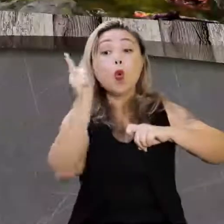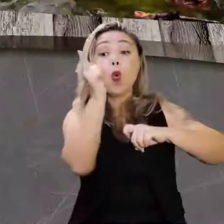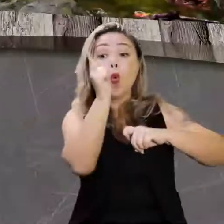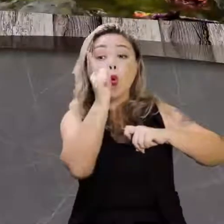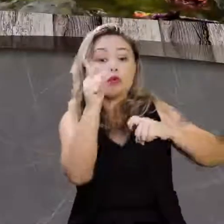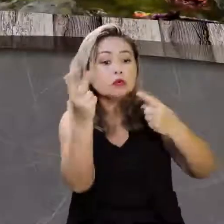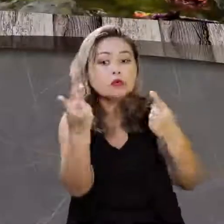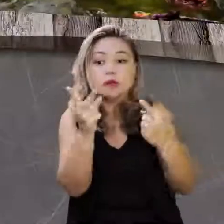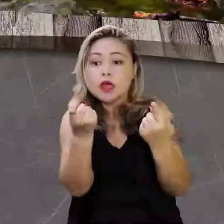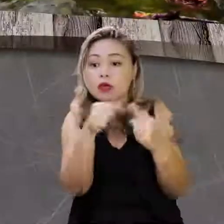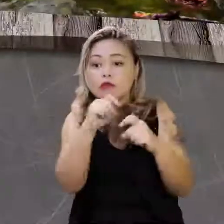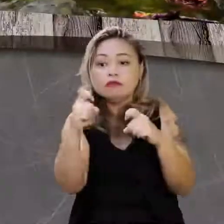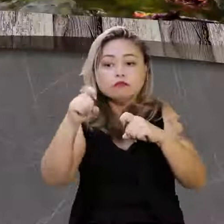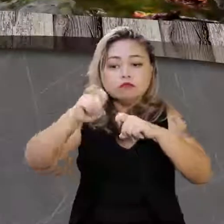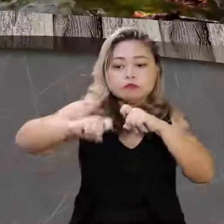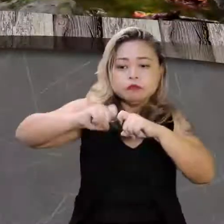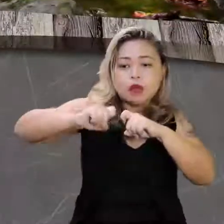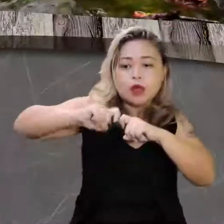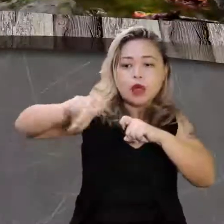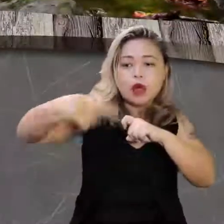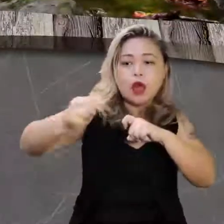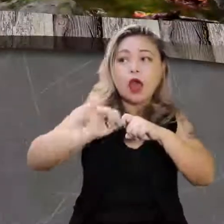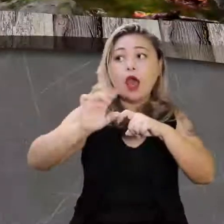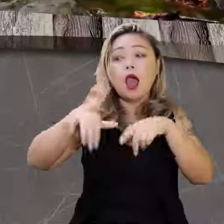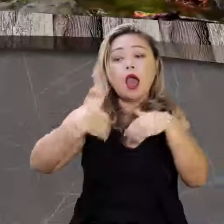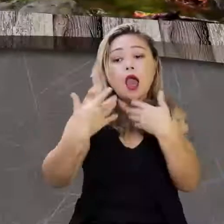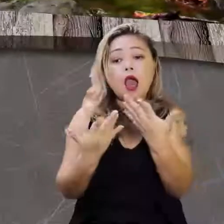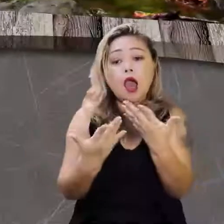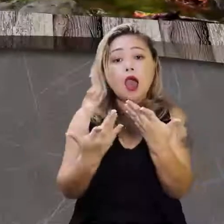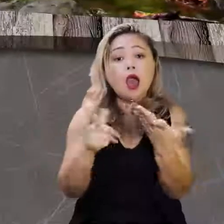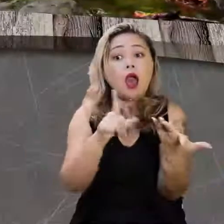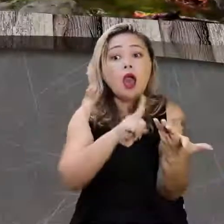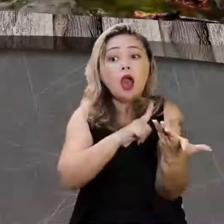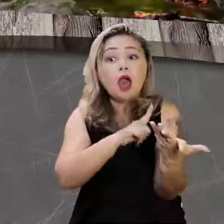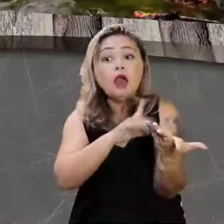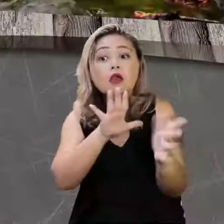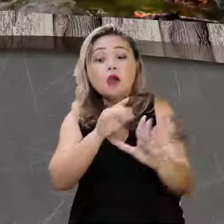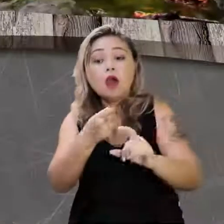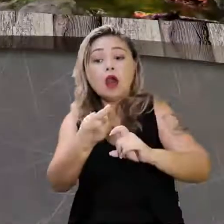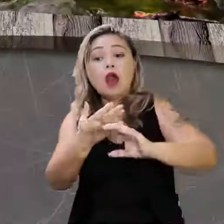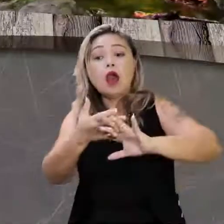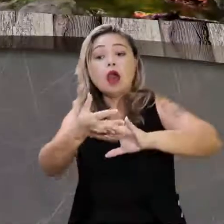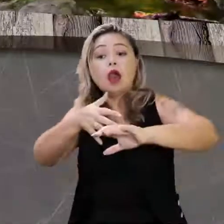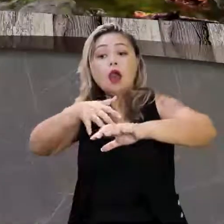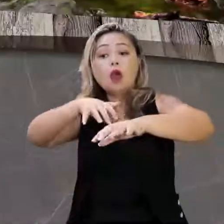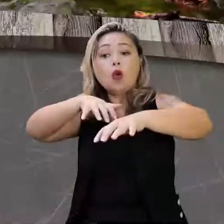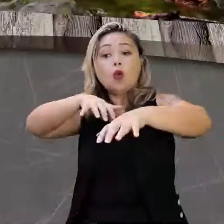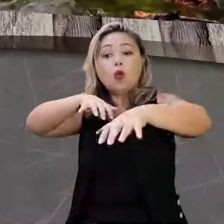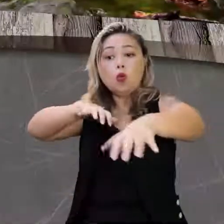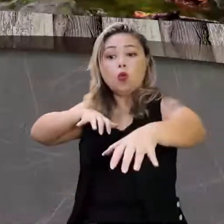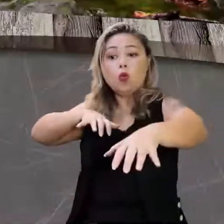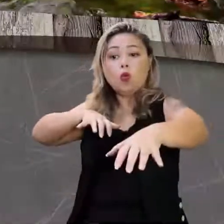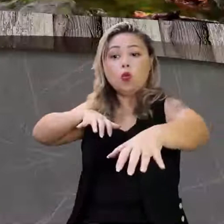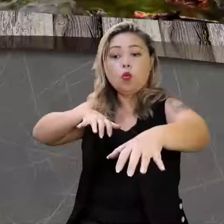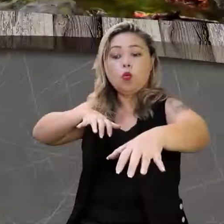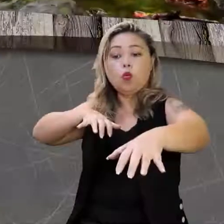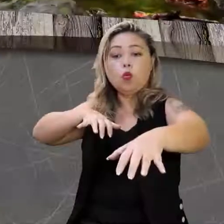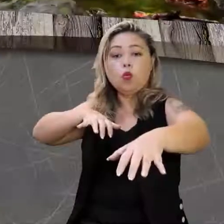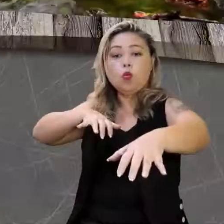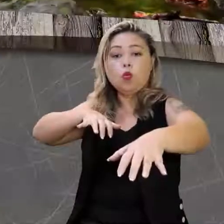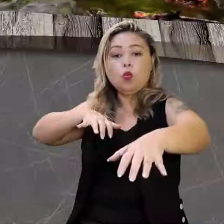Conseguem intercruzar-se. Porém, há um isolamento